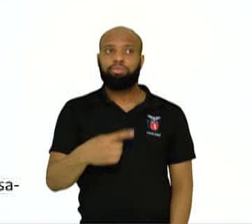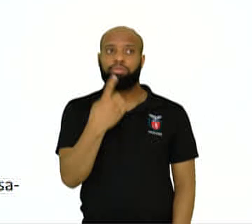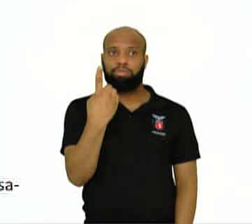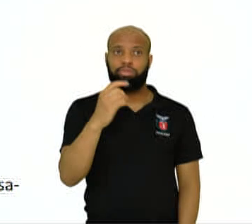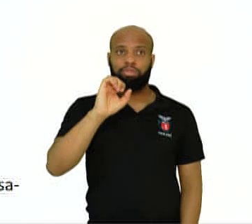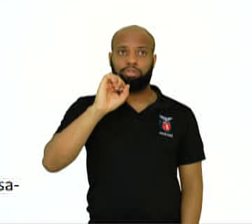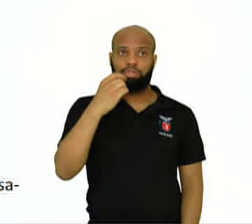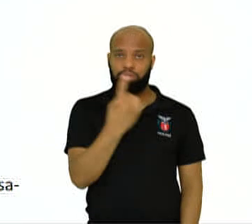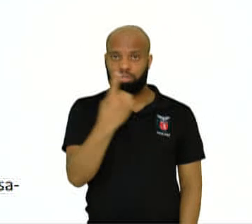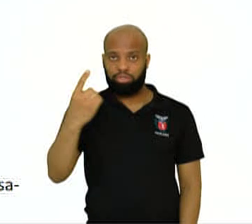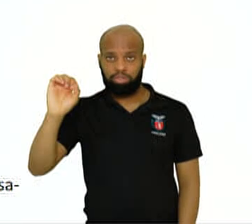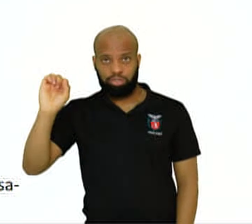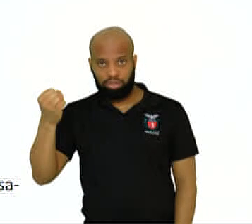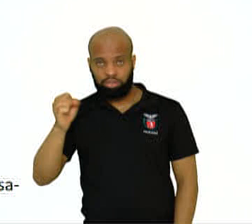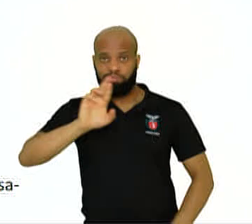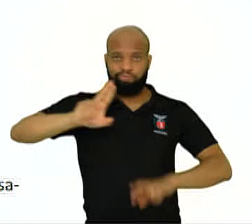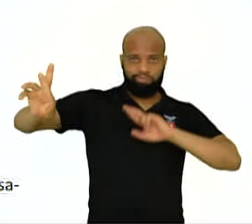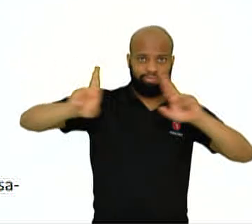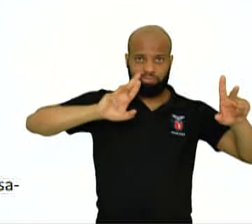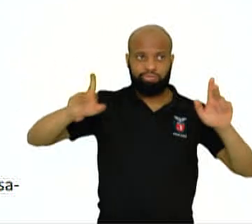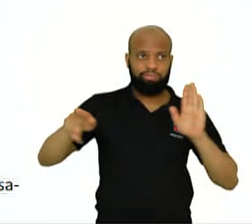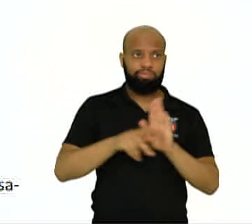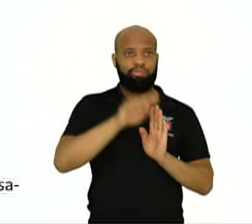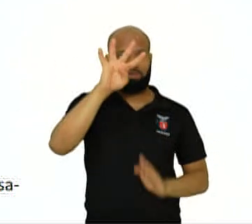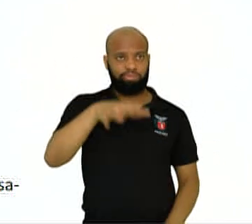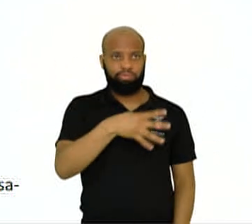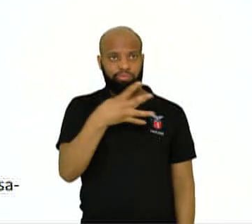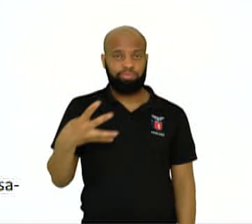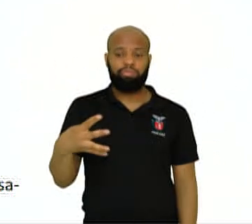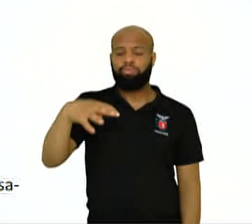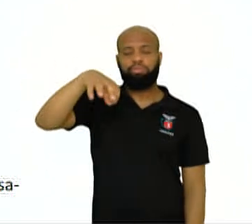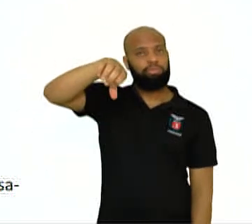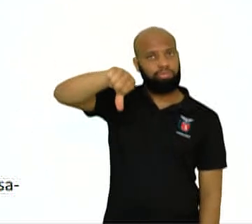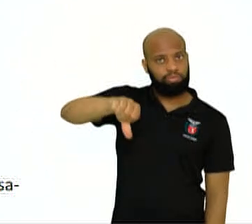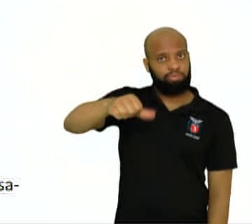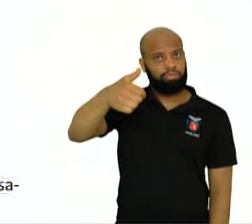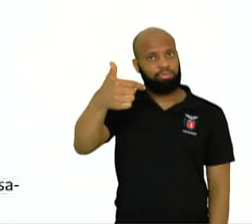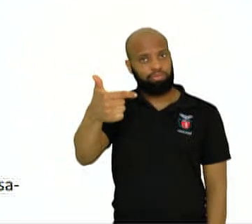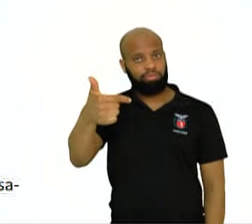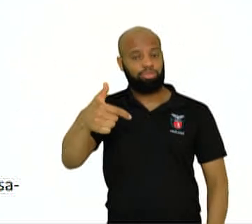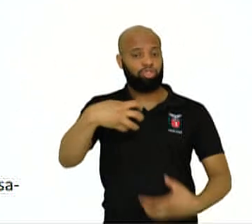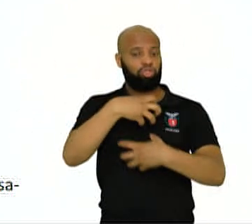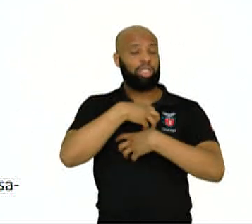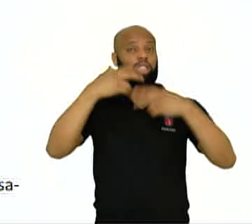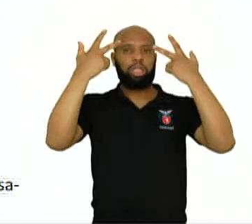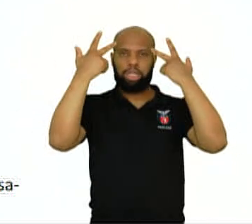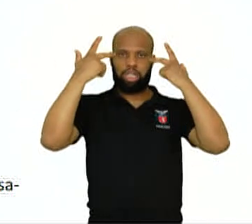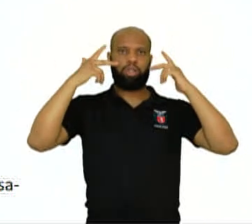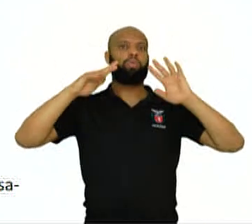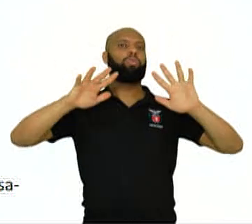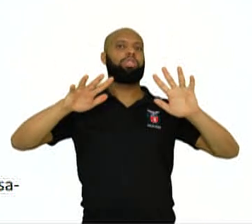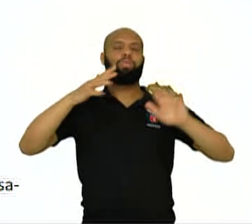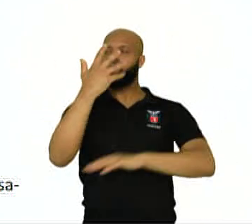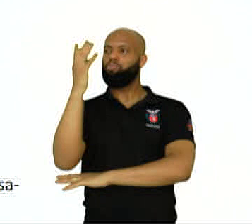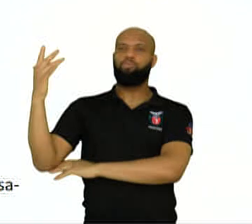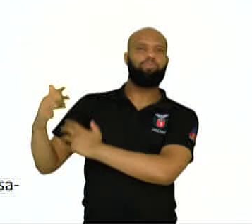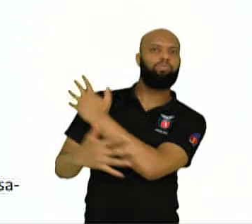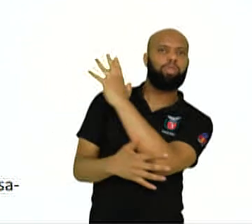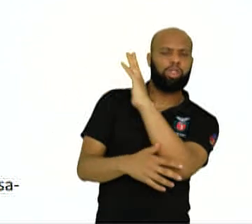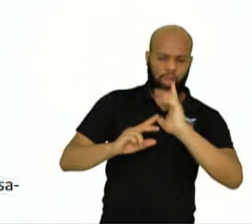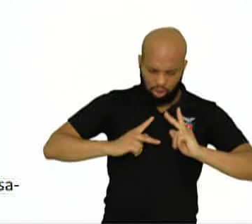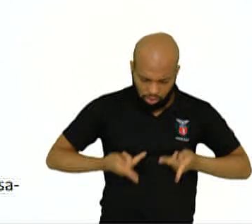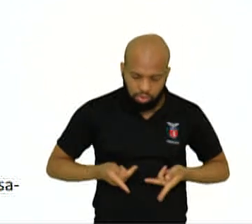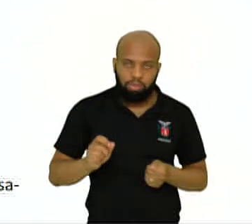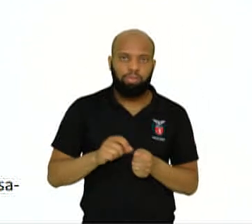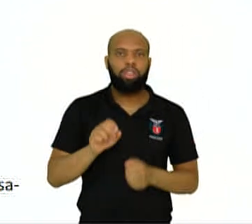químicos diferentes na natureza. 92 deles são naturais, ou seja, não foi o homem que